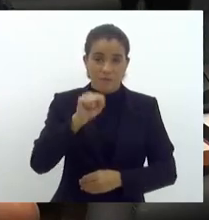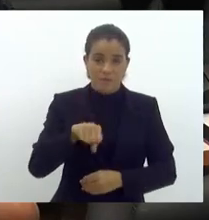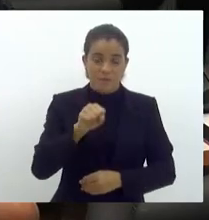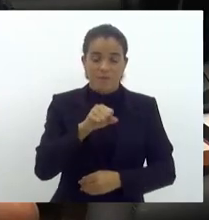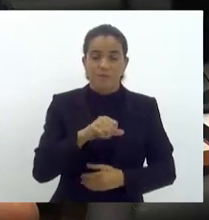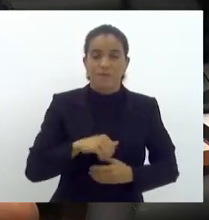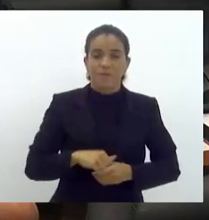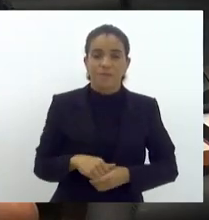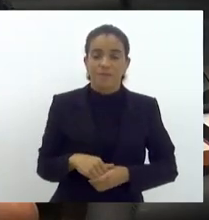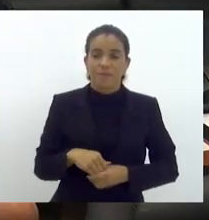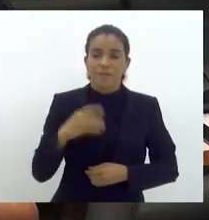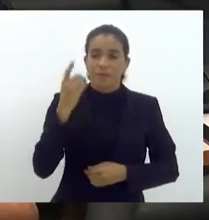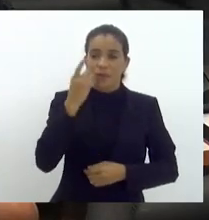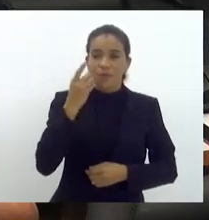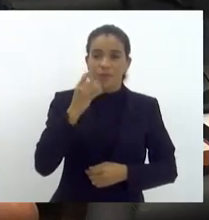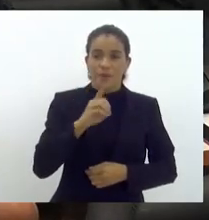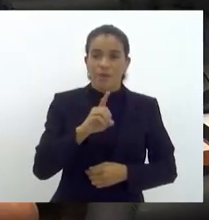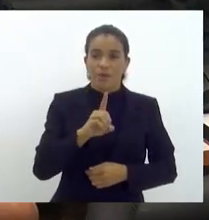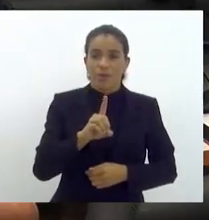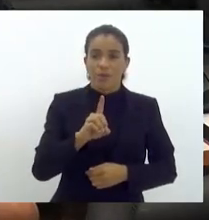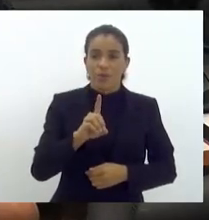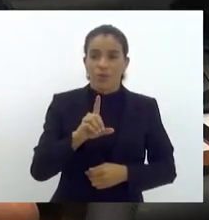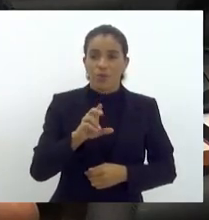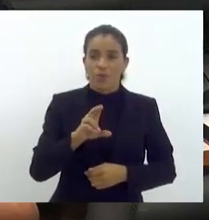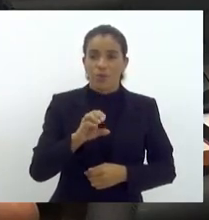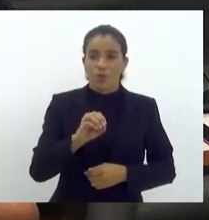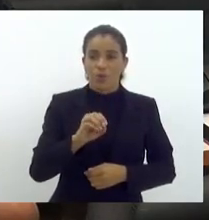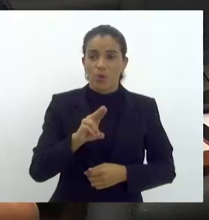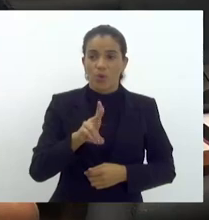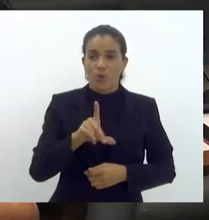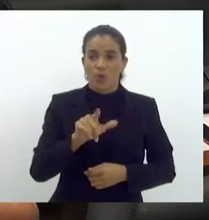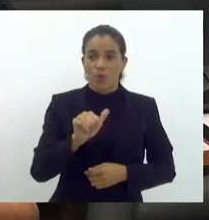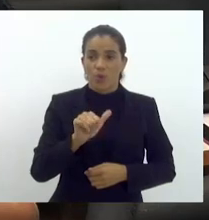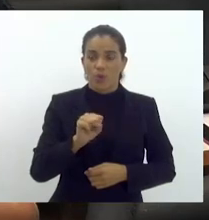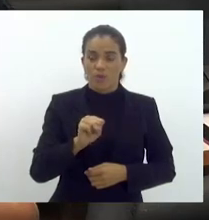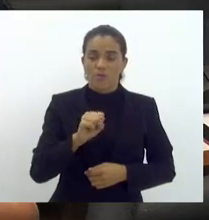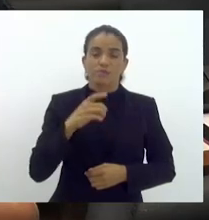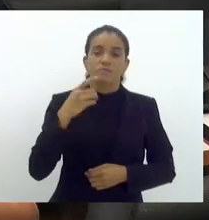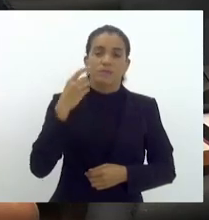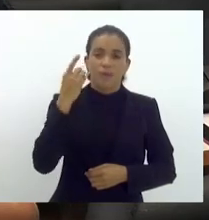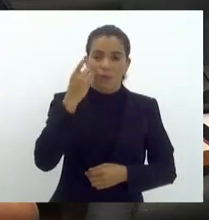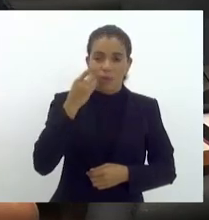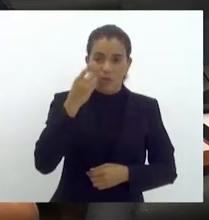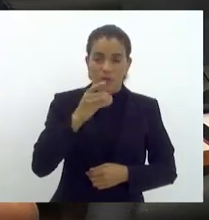Deputado Douglas ruas muito obrigado Deputado